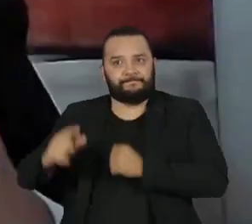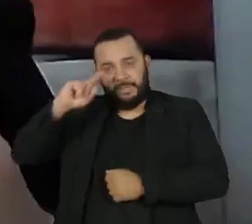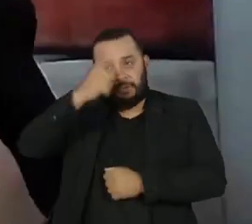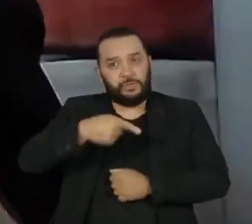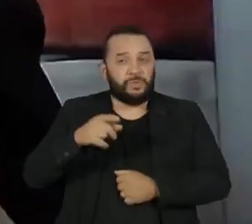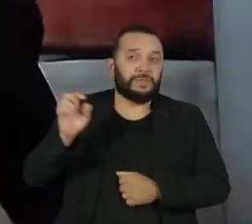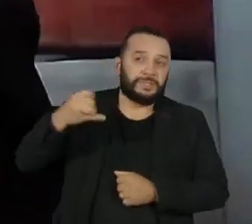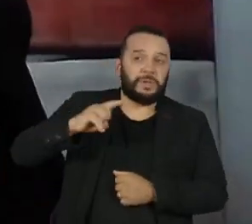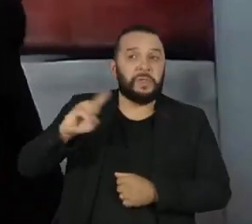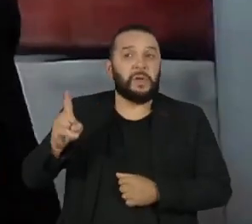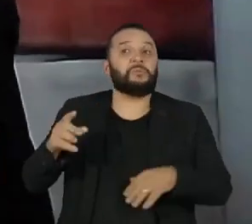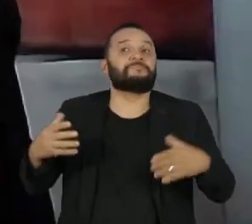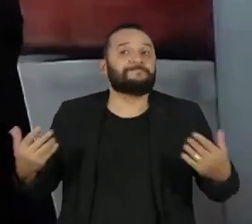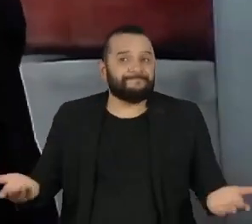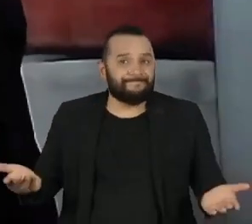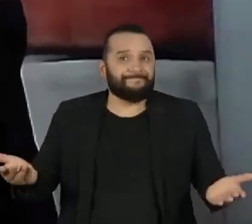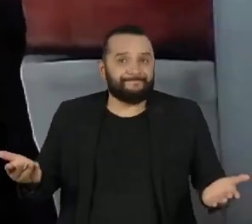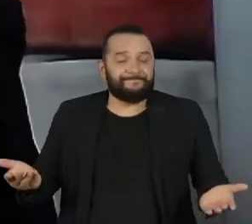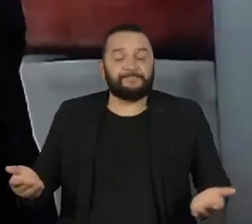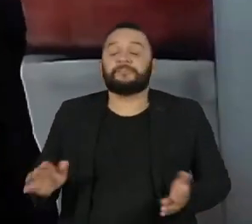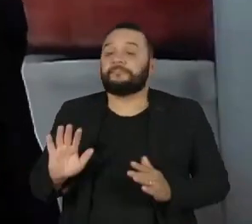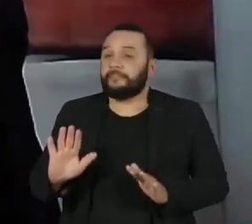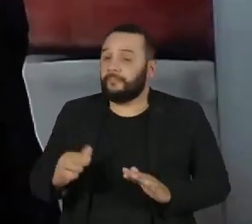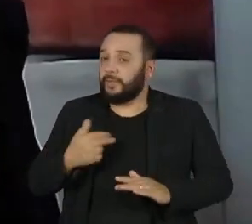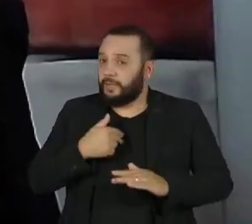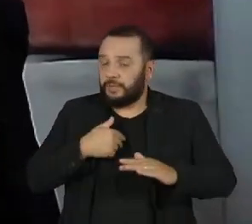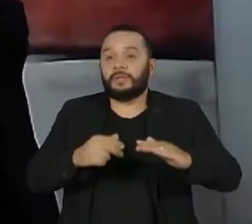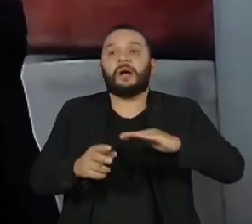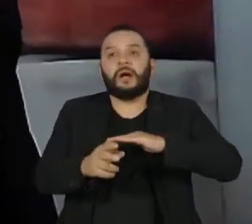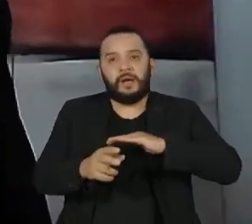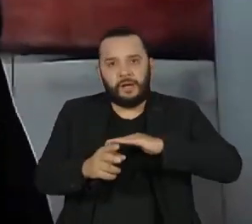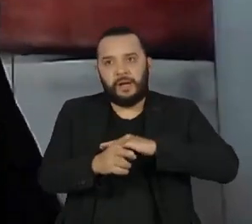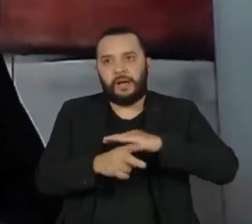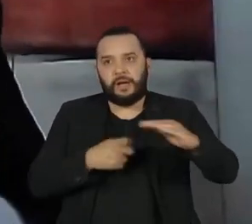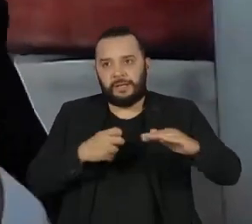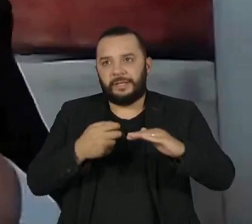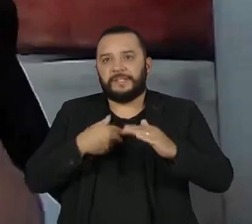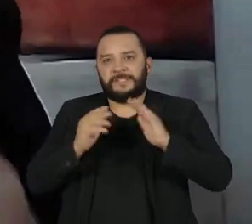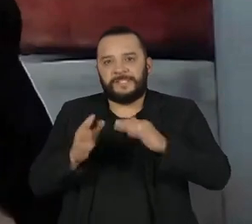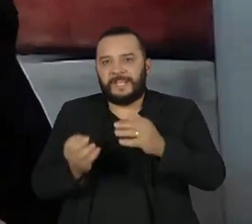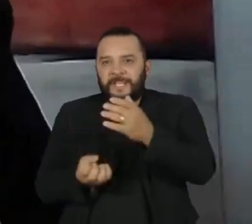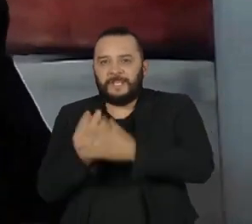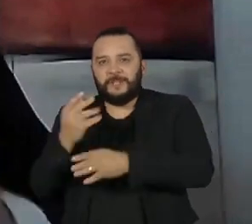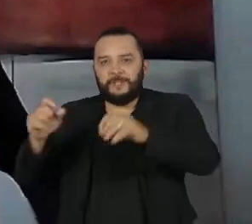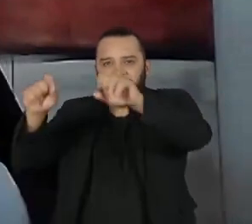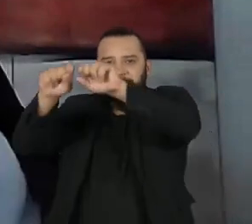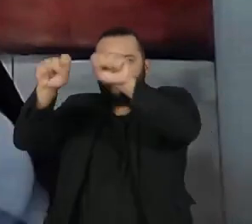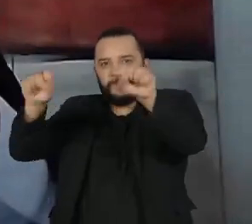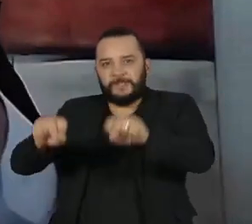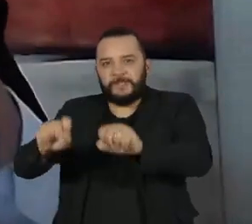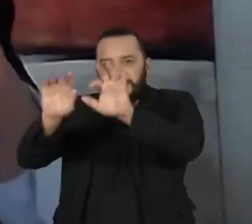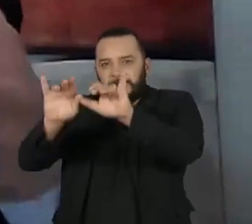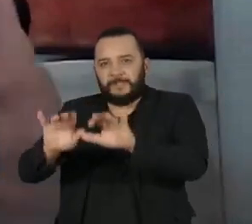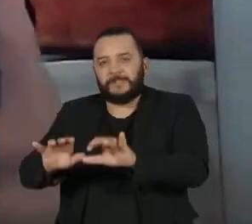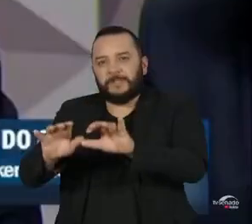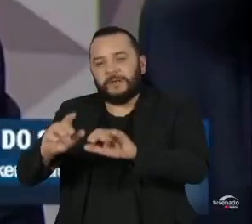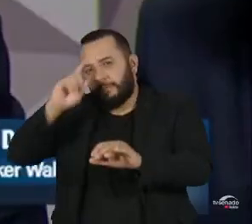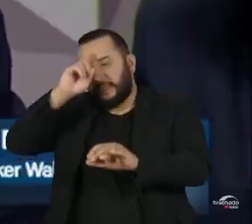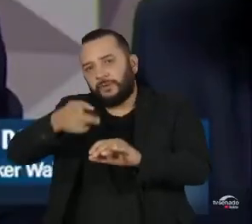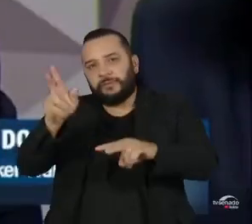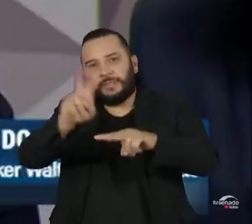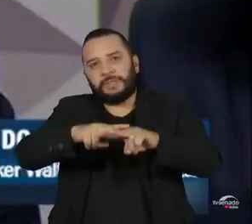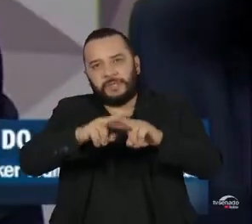de acordo com as investigações o hacker teria emitido falso mandado de prisão contra o Ministro Alexandre de Moraes